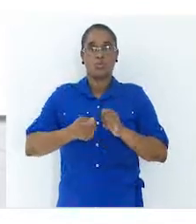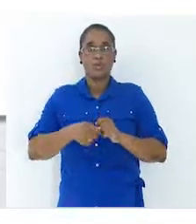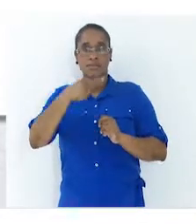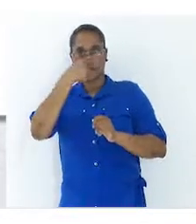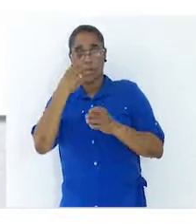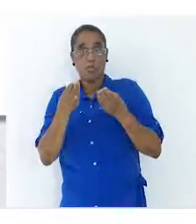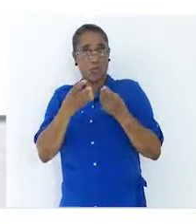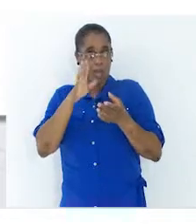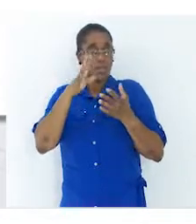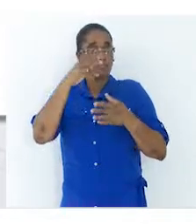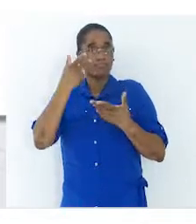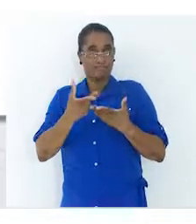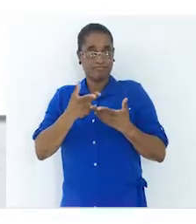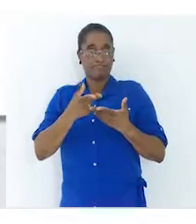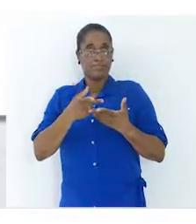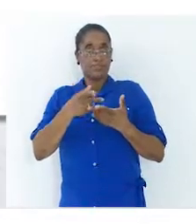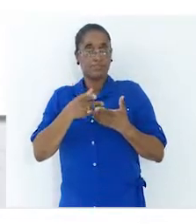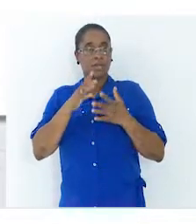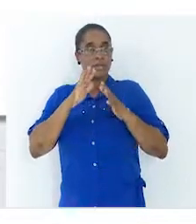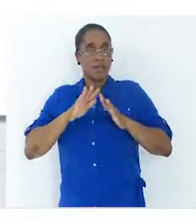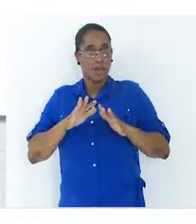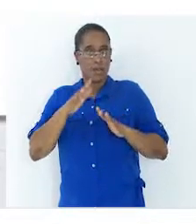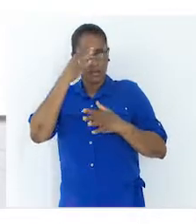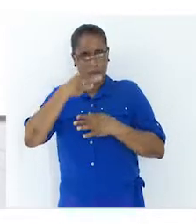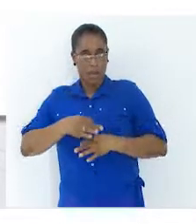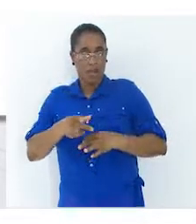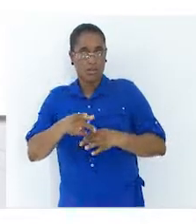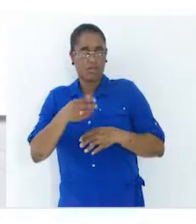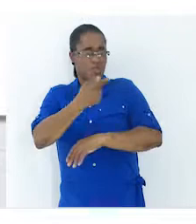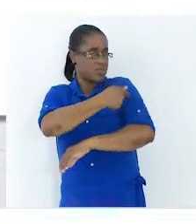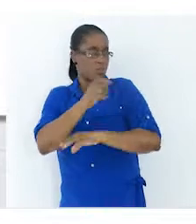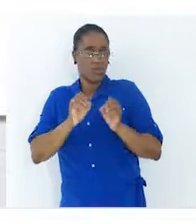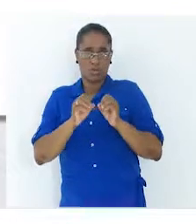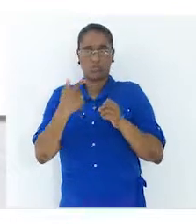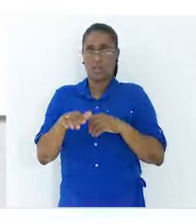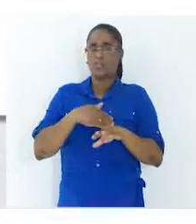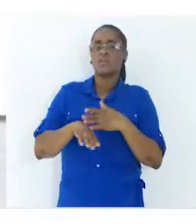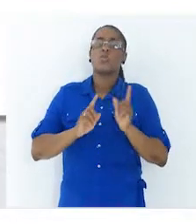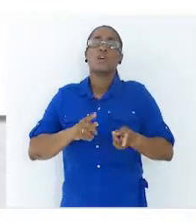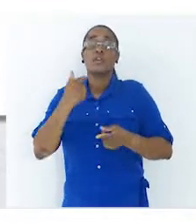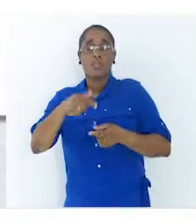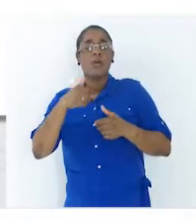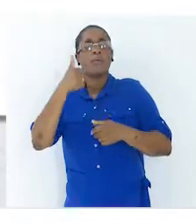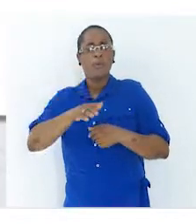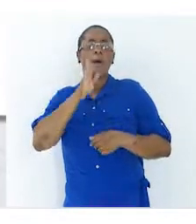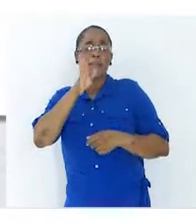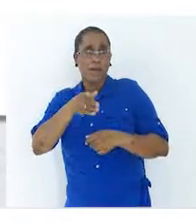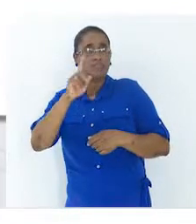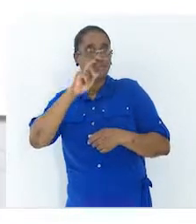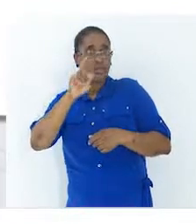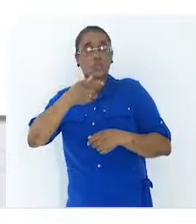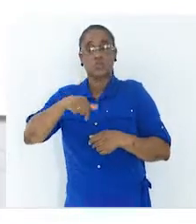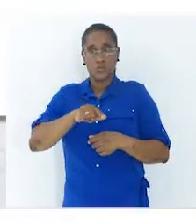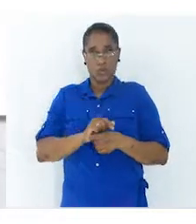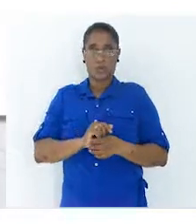muito mais sério, não há vacina, então temos que fazer o quê? Ter boas práticas para nos protegermos.